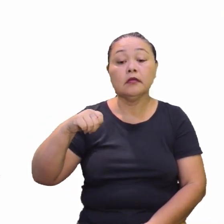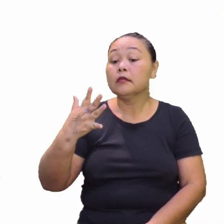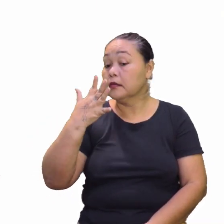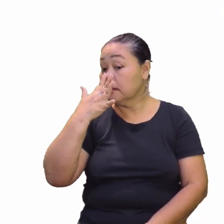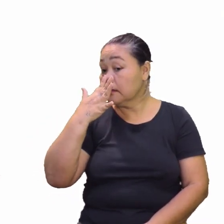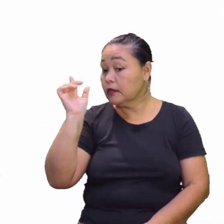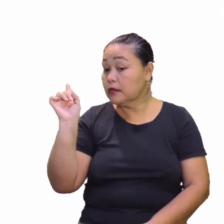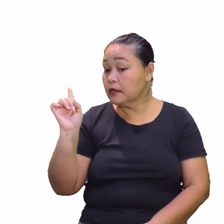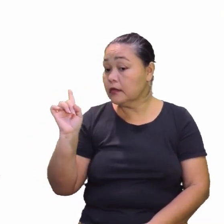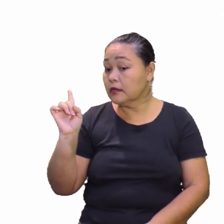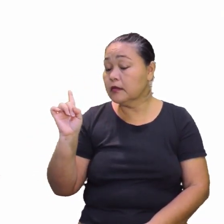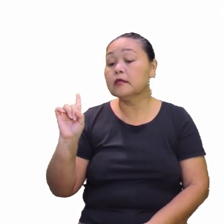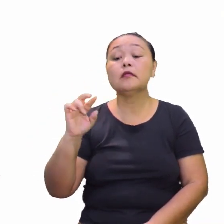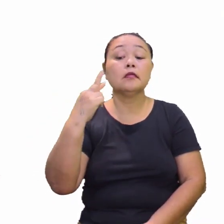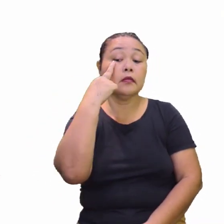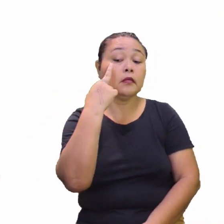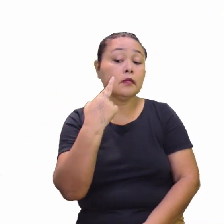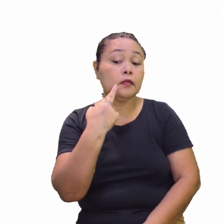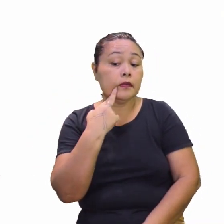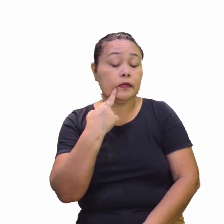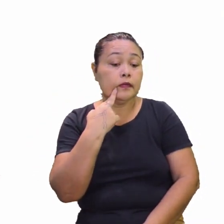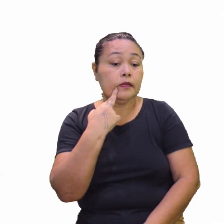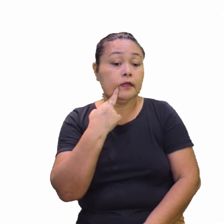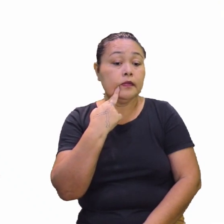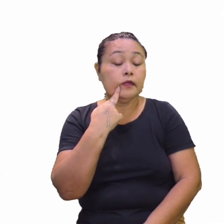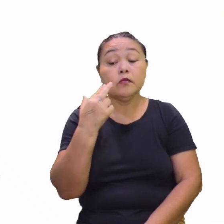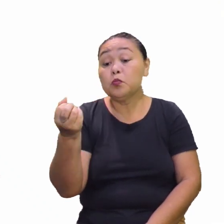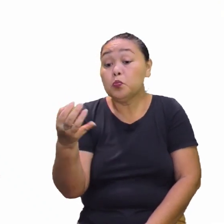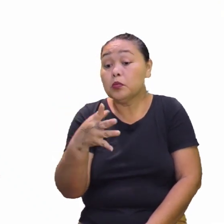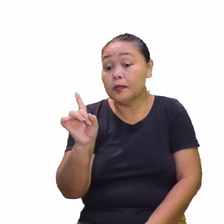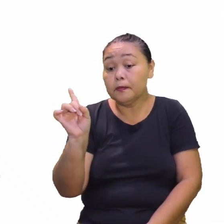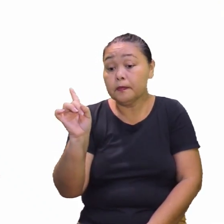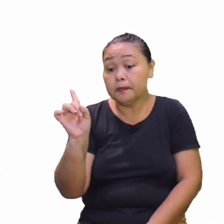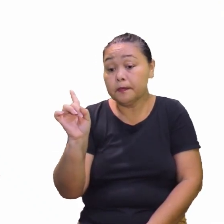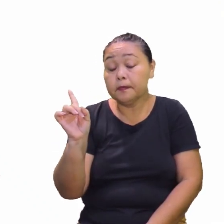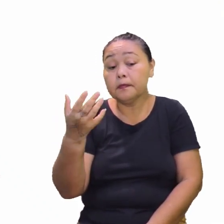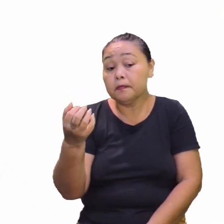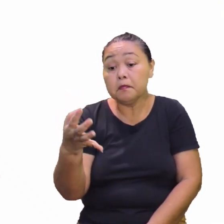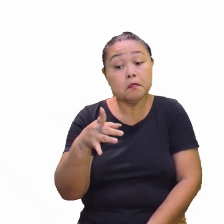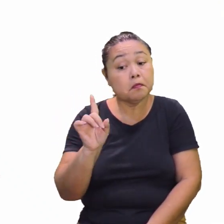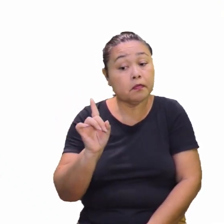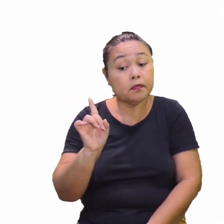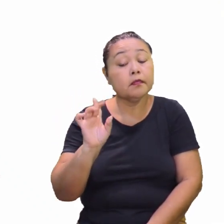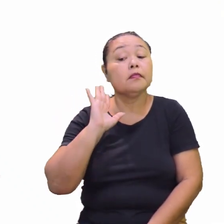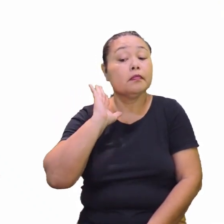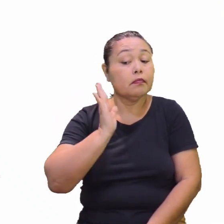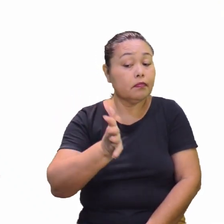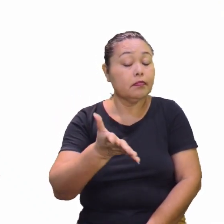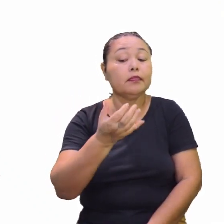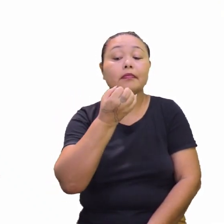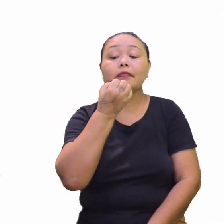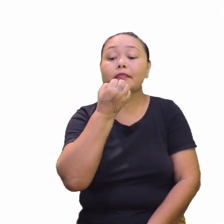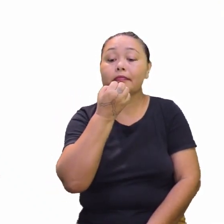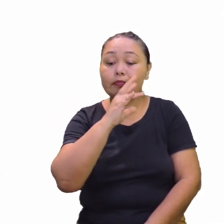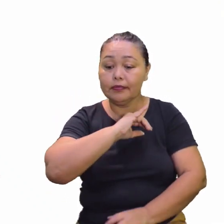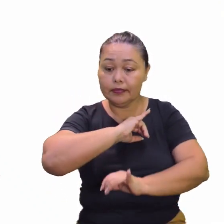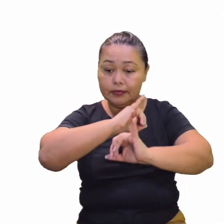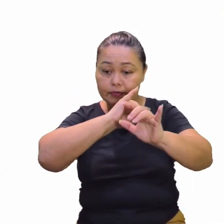a gente observa que Rondônia, serviços, não é novidade essa informação, né, professor Jorge? Que já falamos para eles, né,